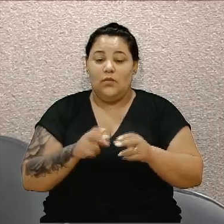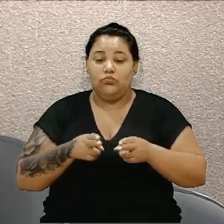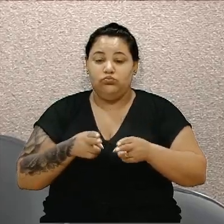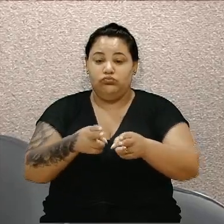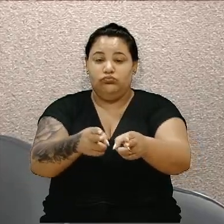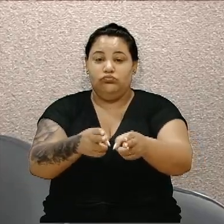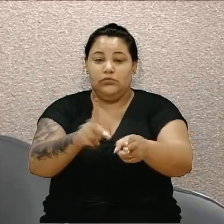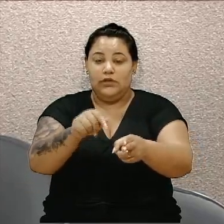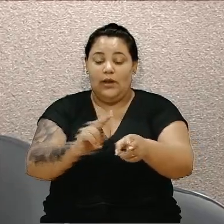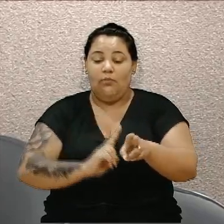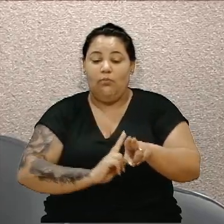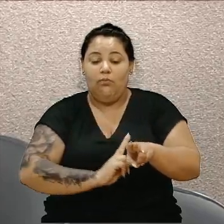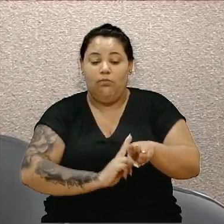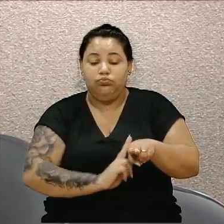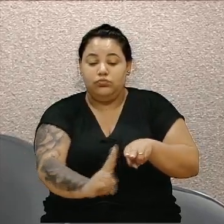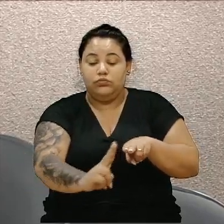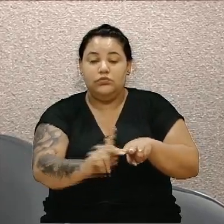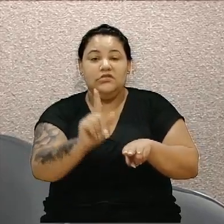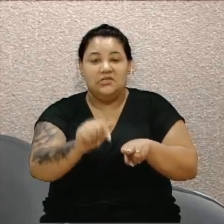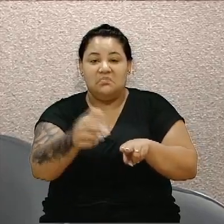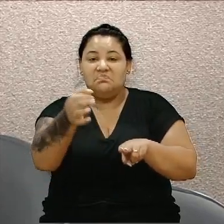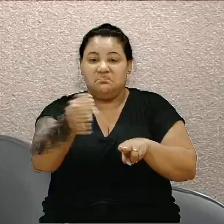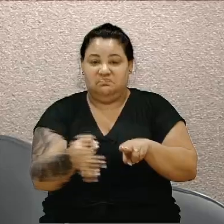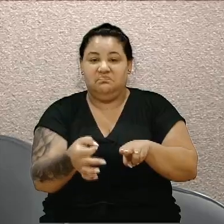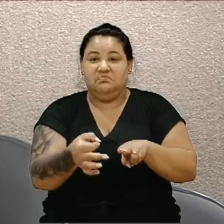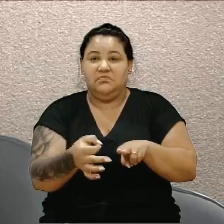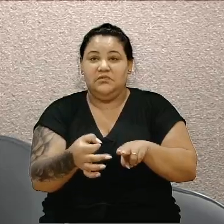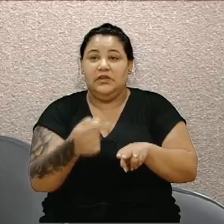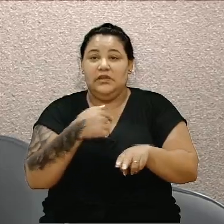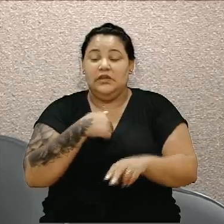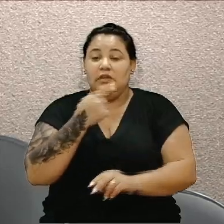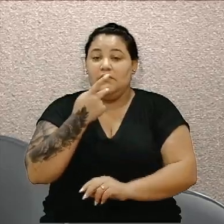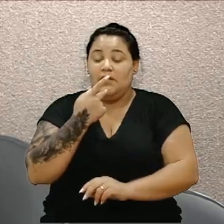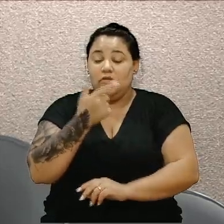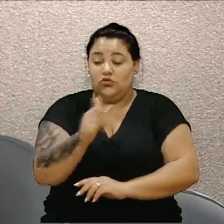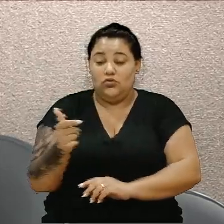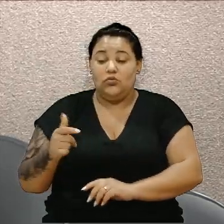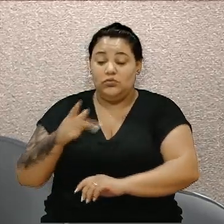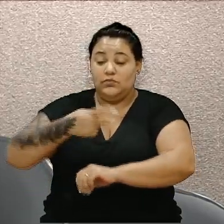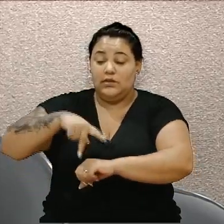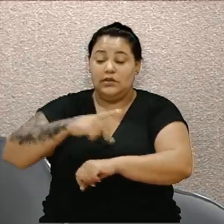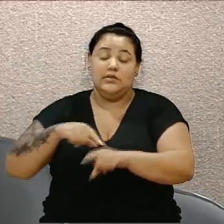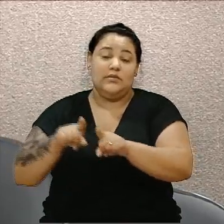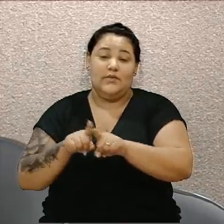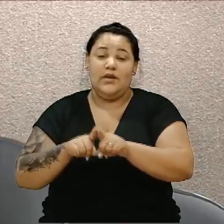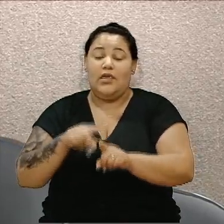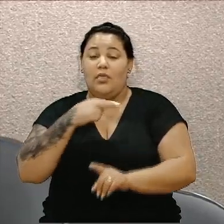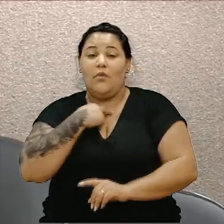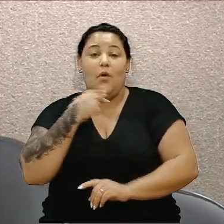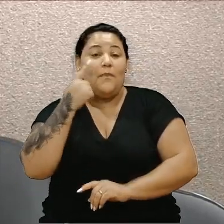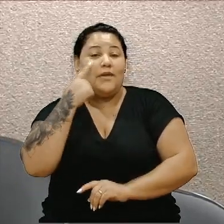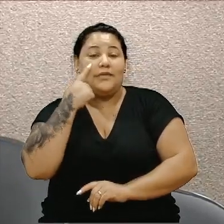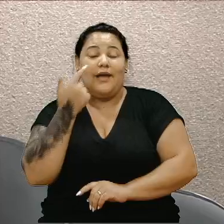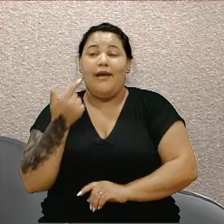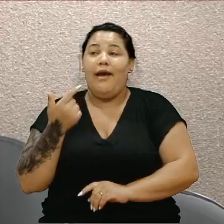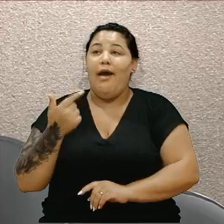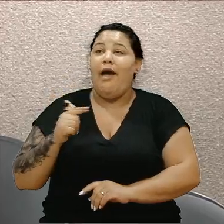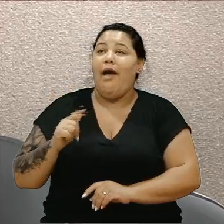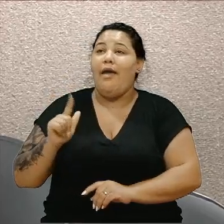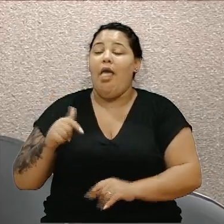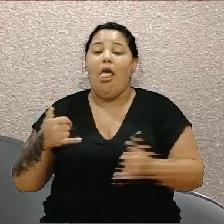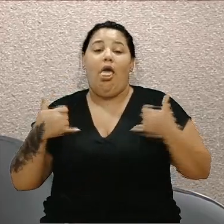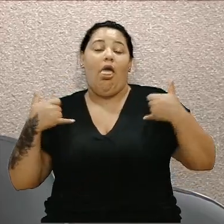muito eficiente e eficaz. E quando eu falo de outros países, nós não podemos pensar que é algo de outro mundo.